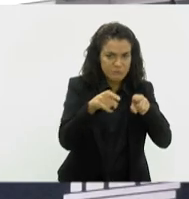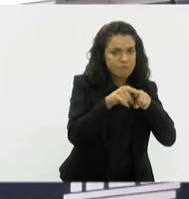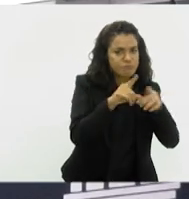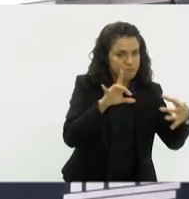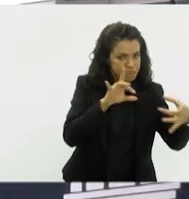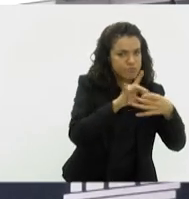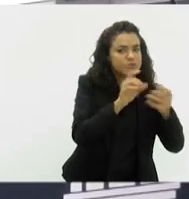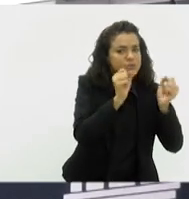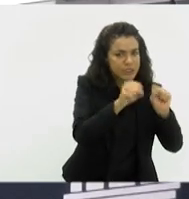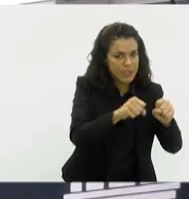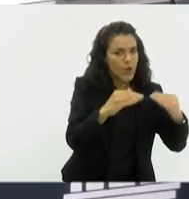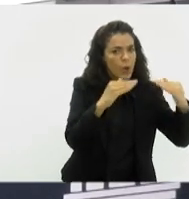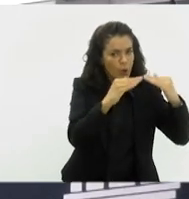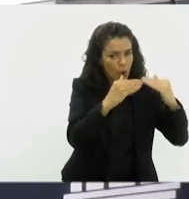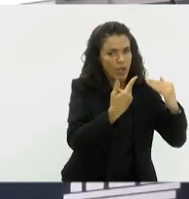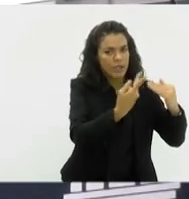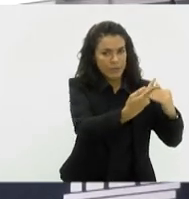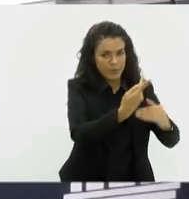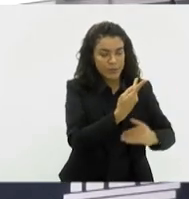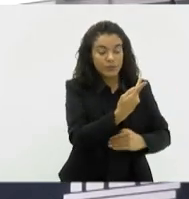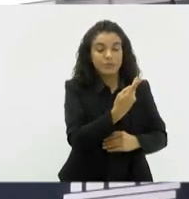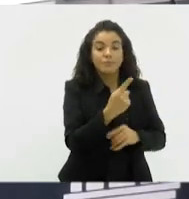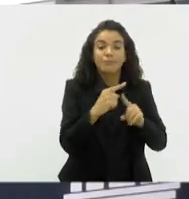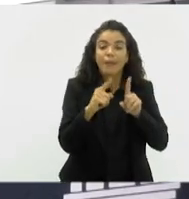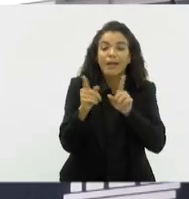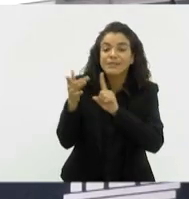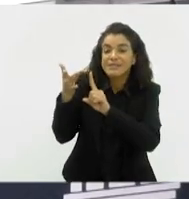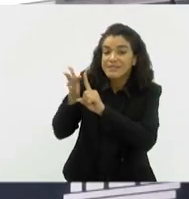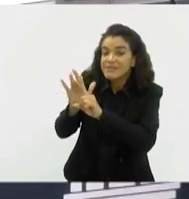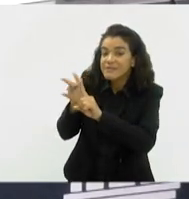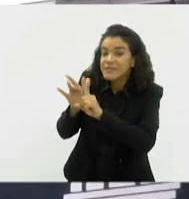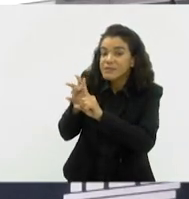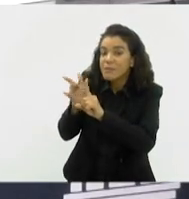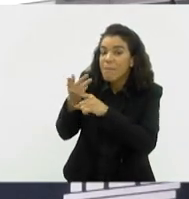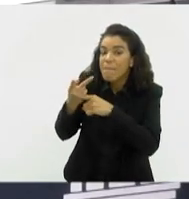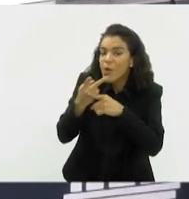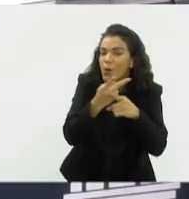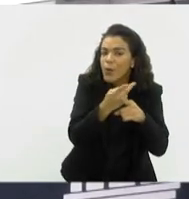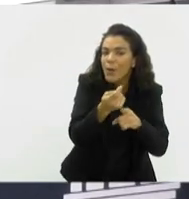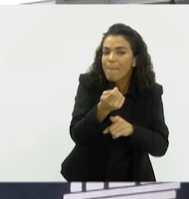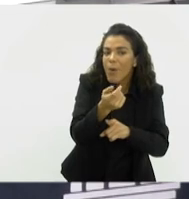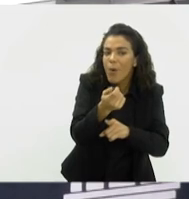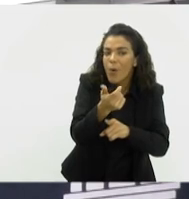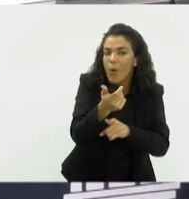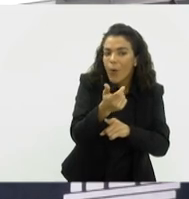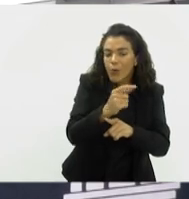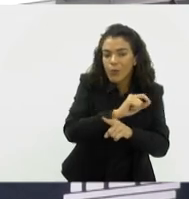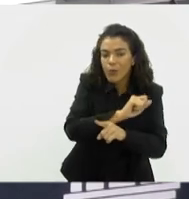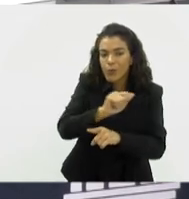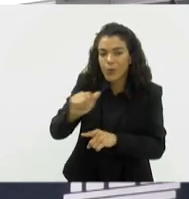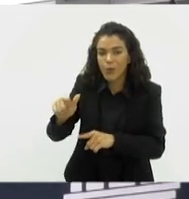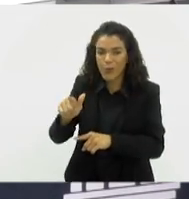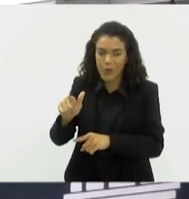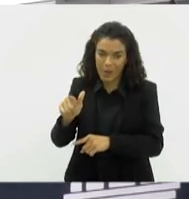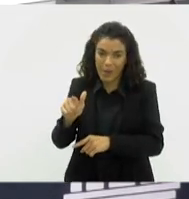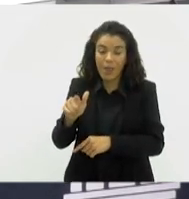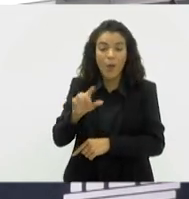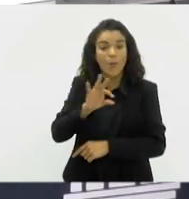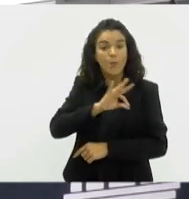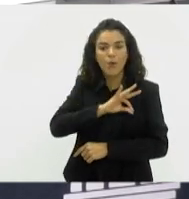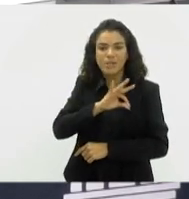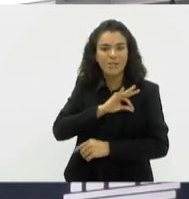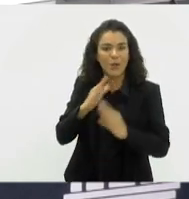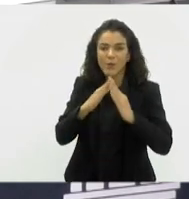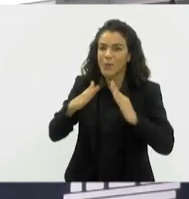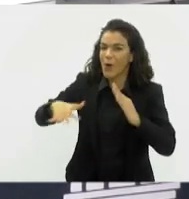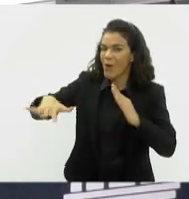entanto, estamos explicando por que essas vítimas buscam menos do que em casos de violência policial. O policial não mora